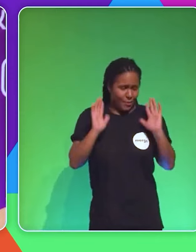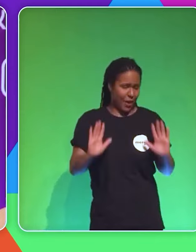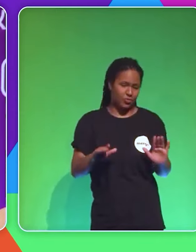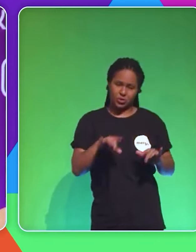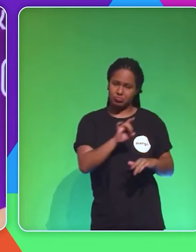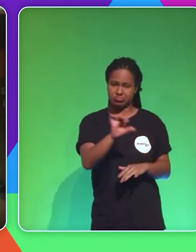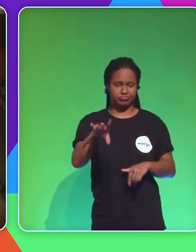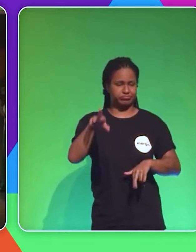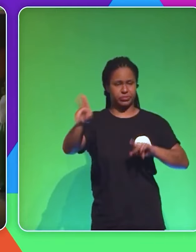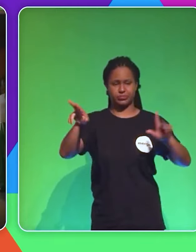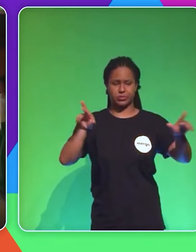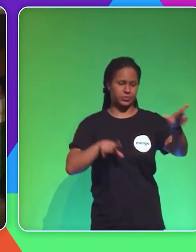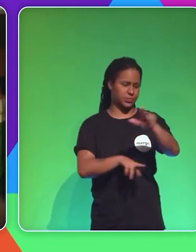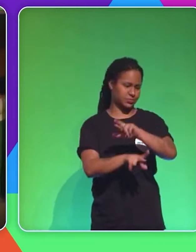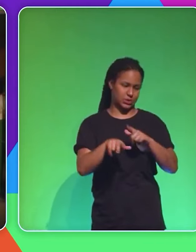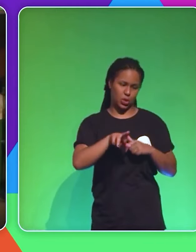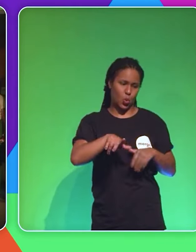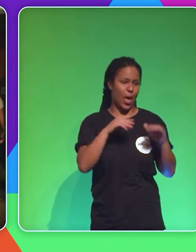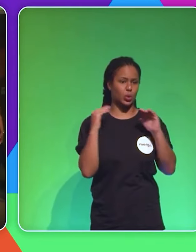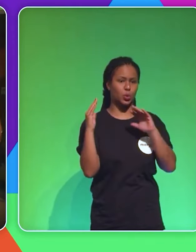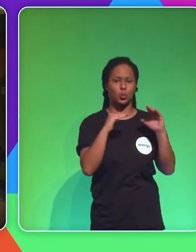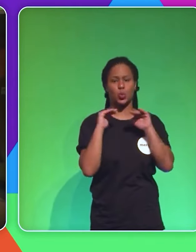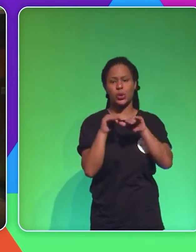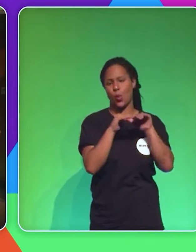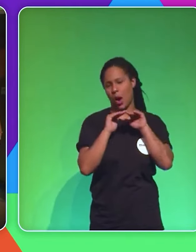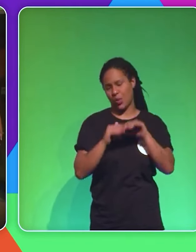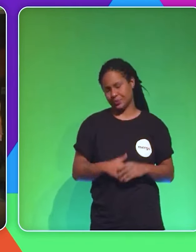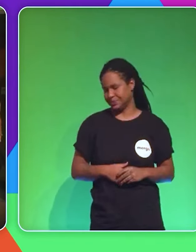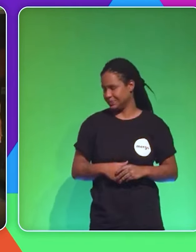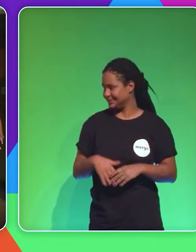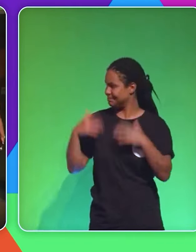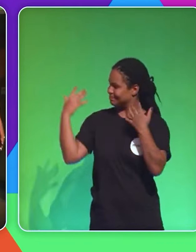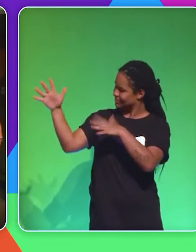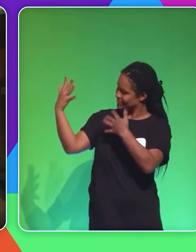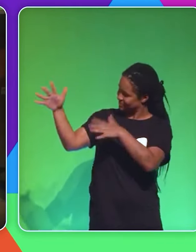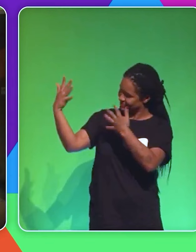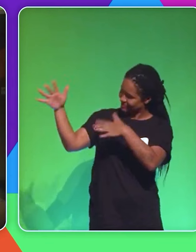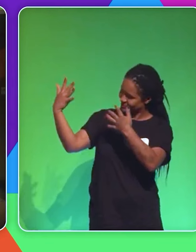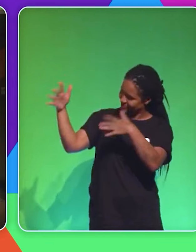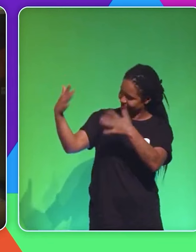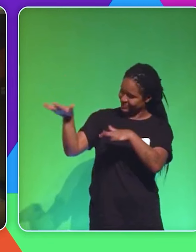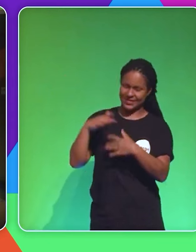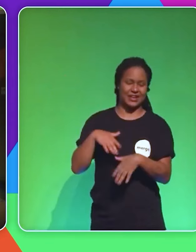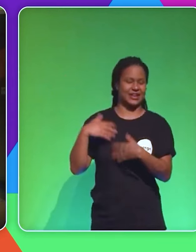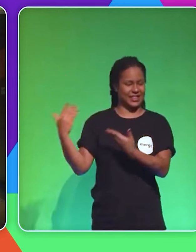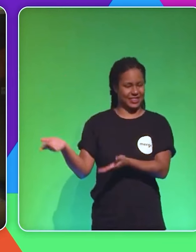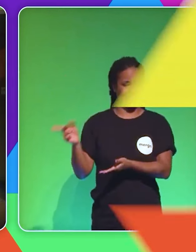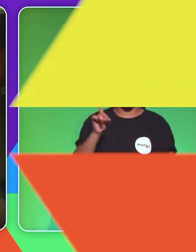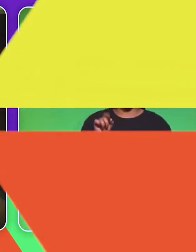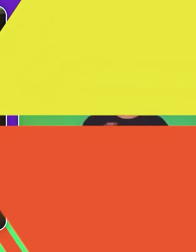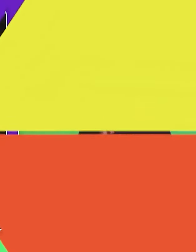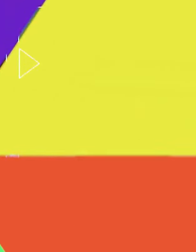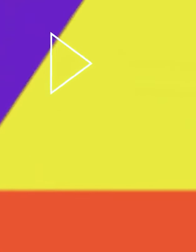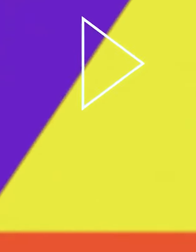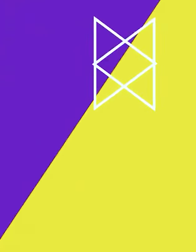é isso palmas para David Art